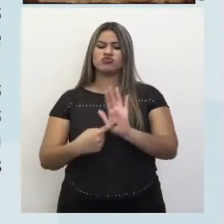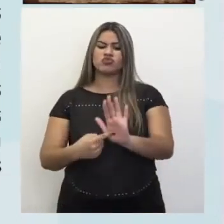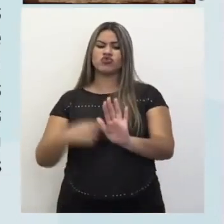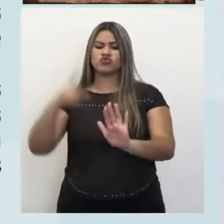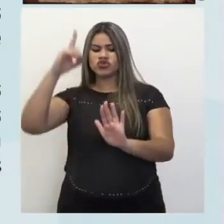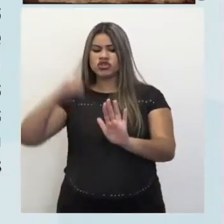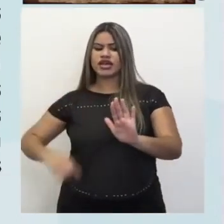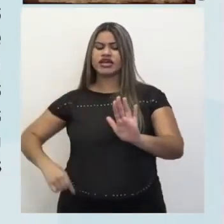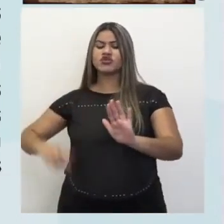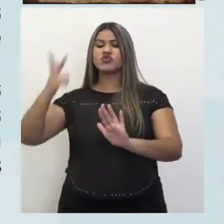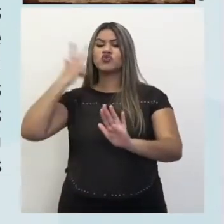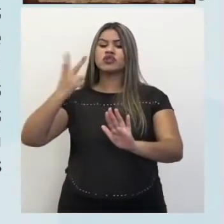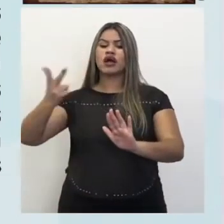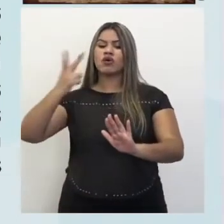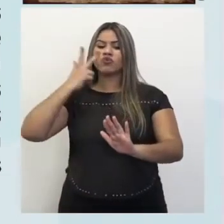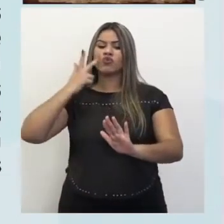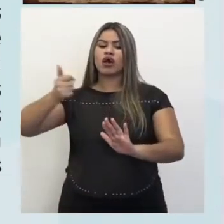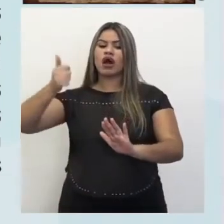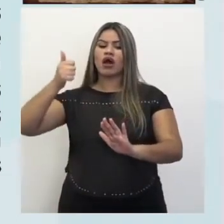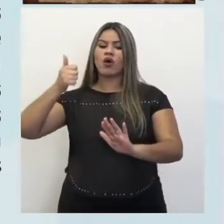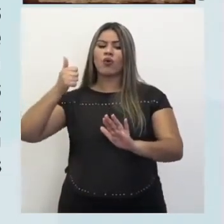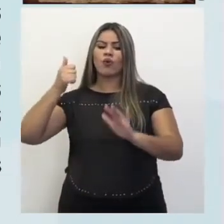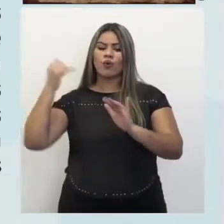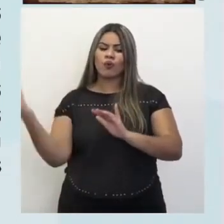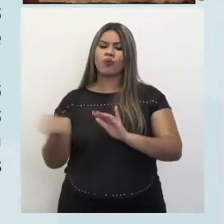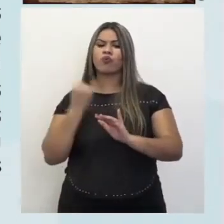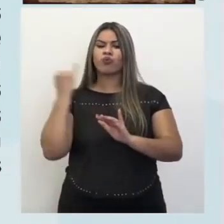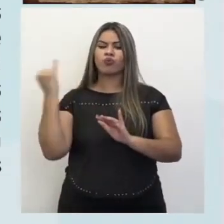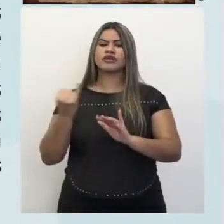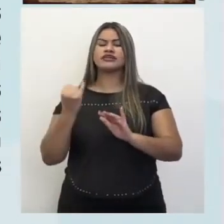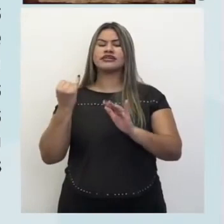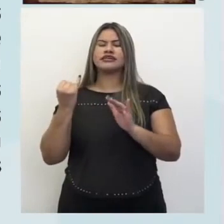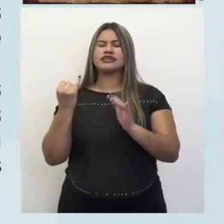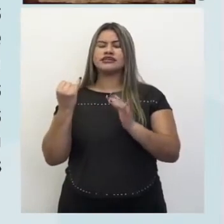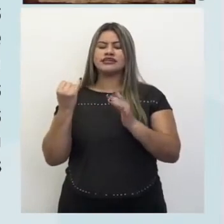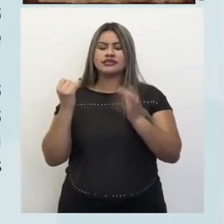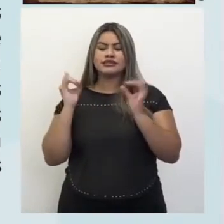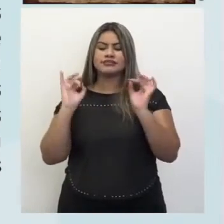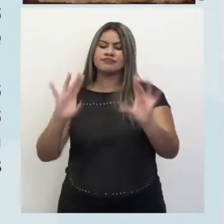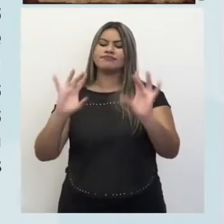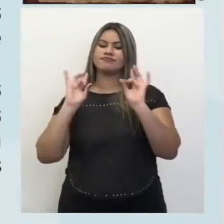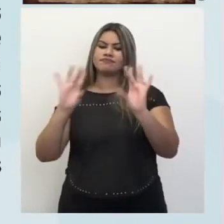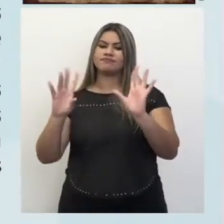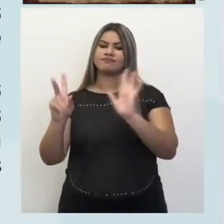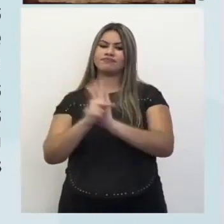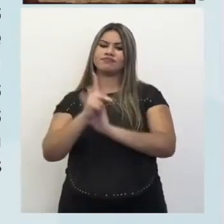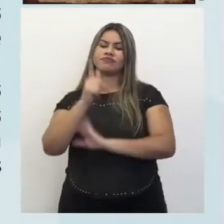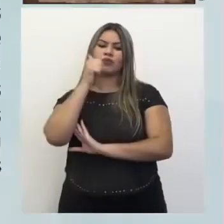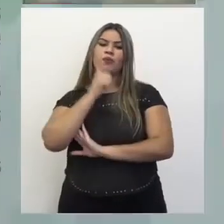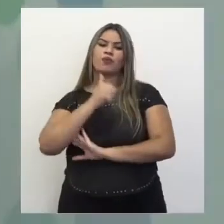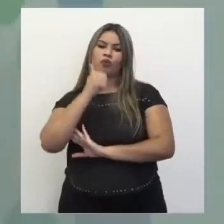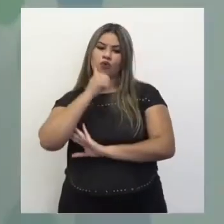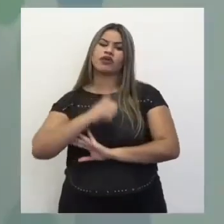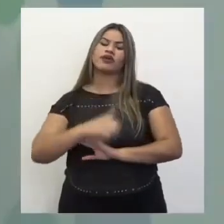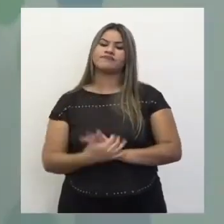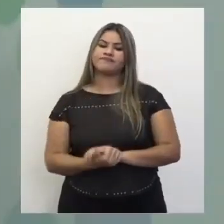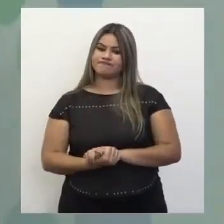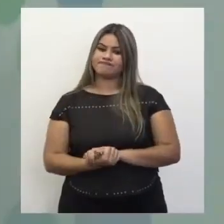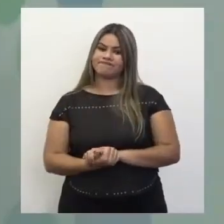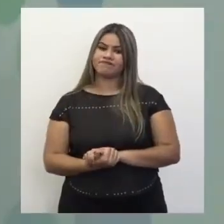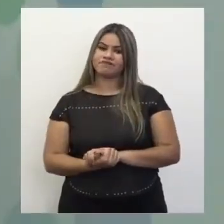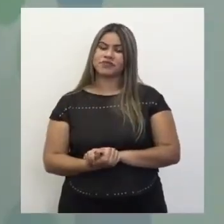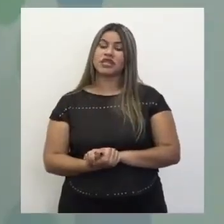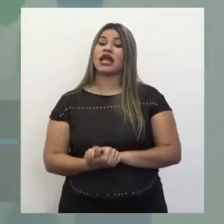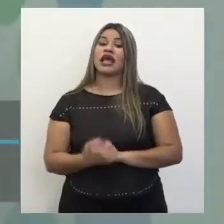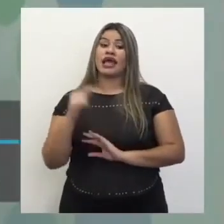os direitos naturais, inalienáveis e sagrados da mulher. É muito perspicaz,